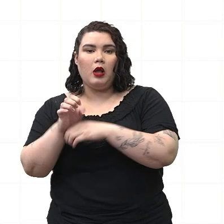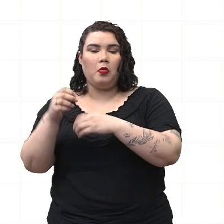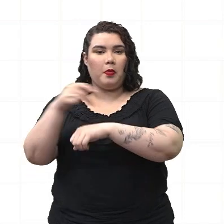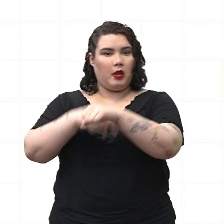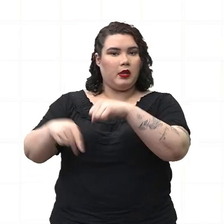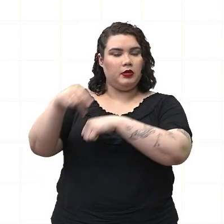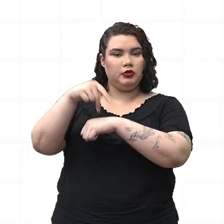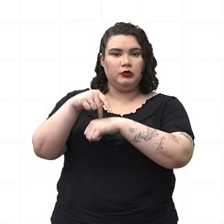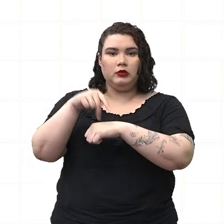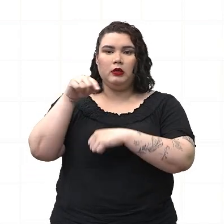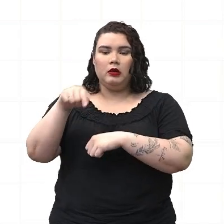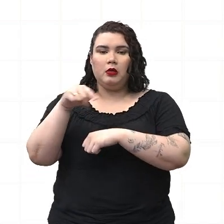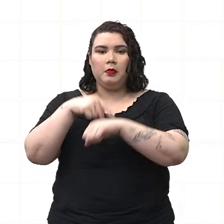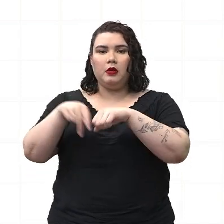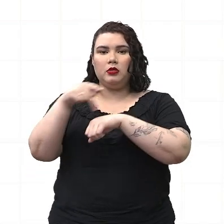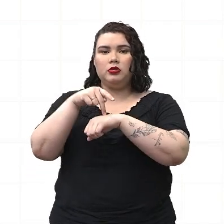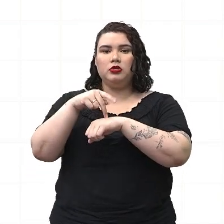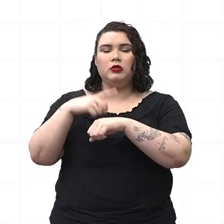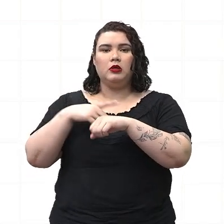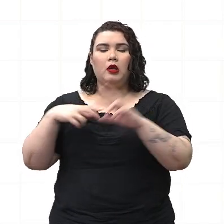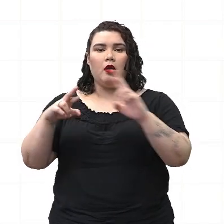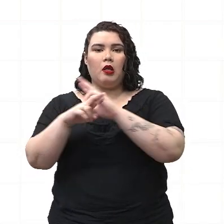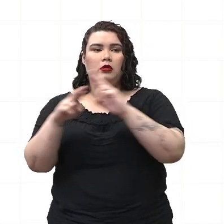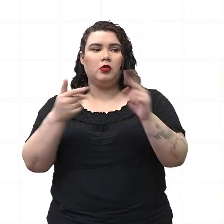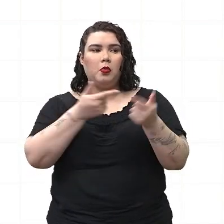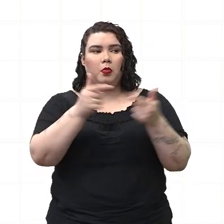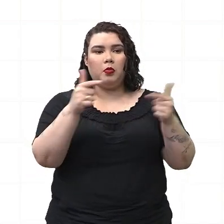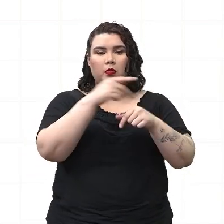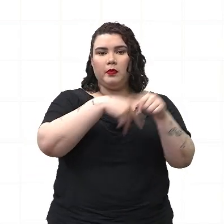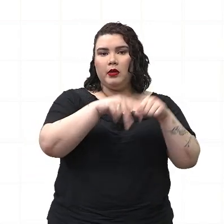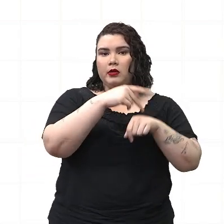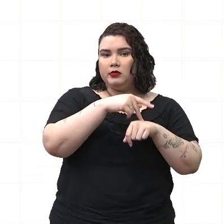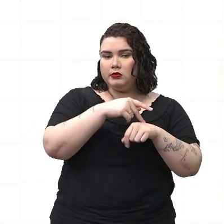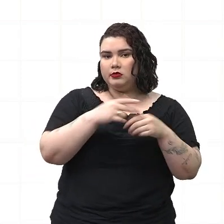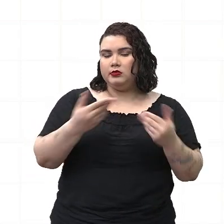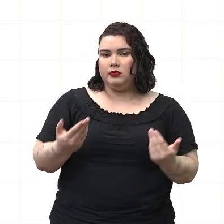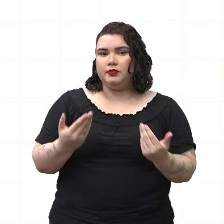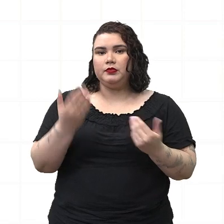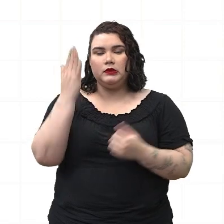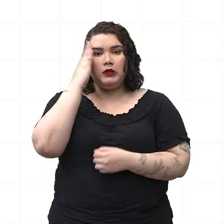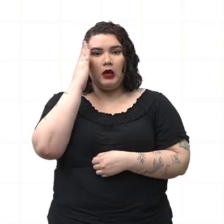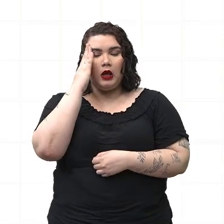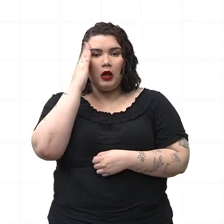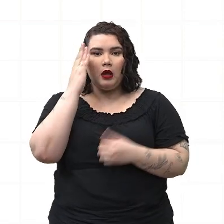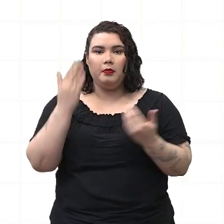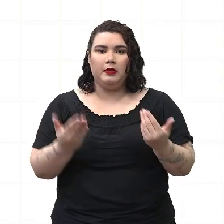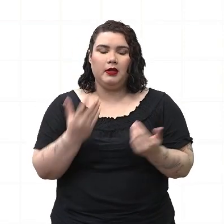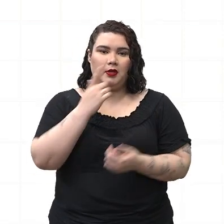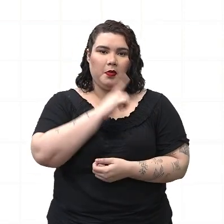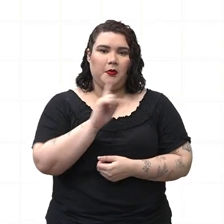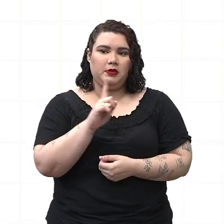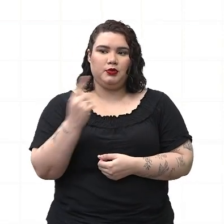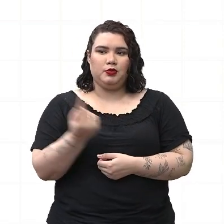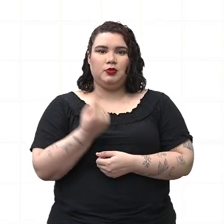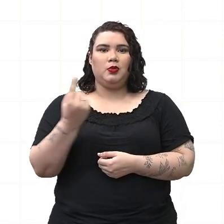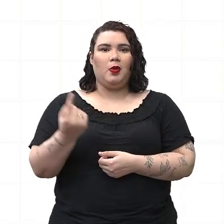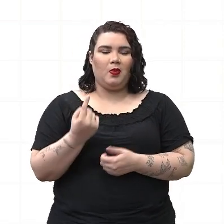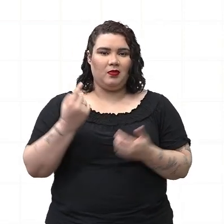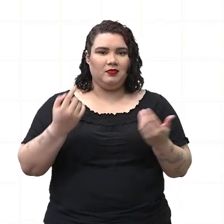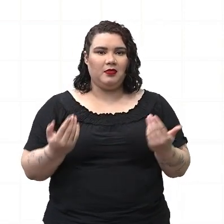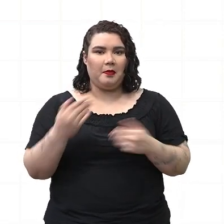país, ele vai se relacionar com os outros países. A gente sabe que nem não dá para ficar sozinho. Os países